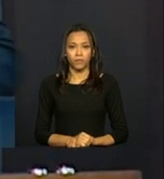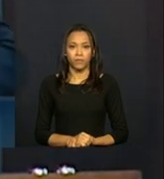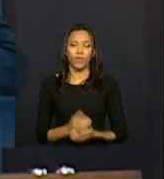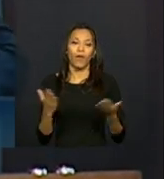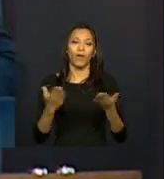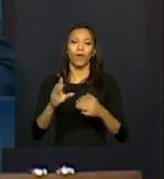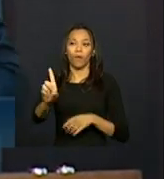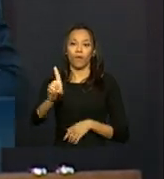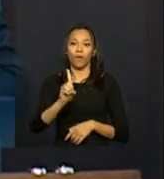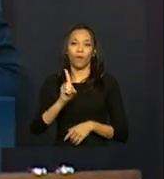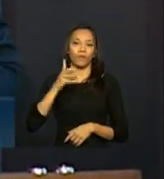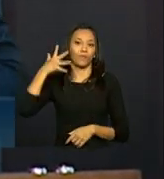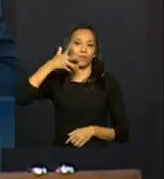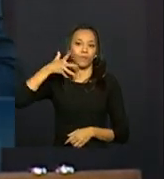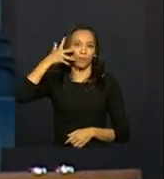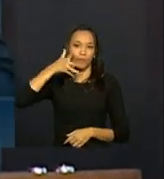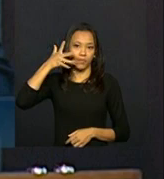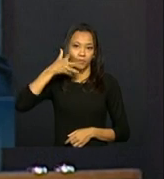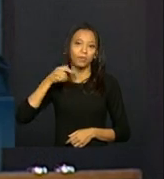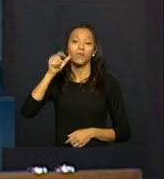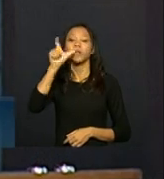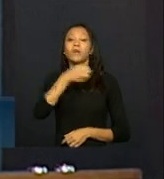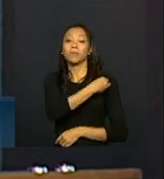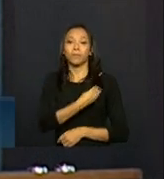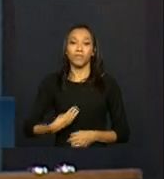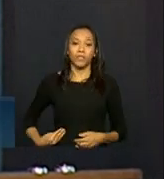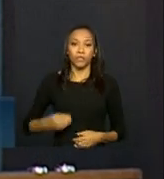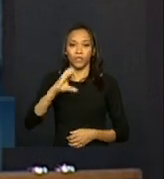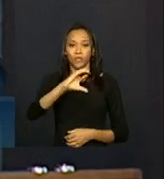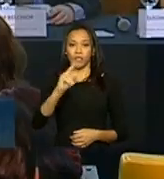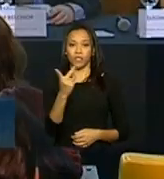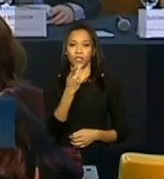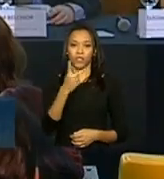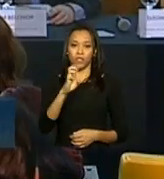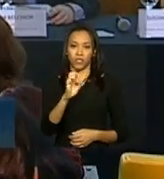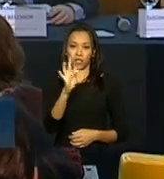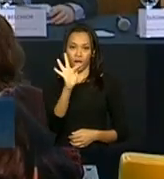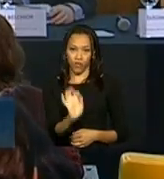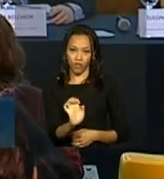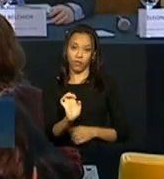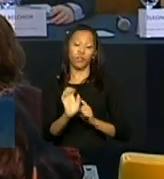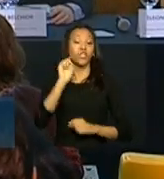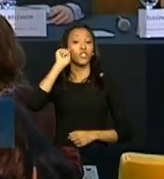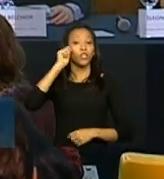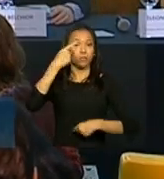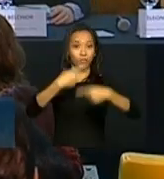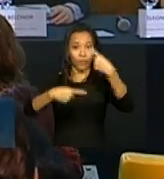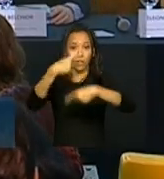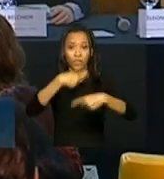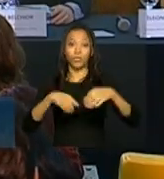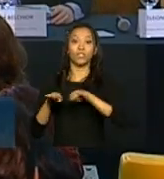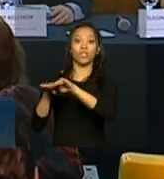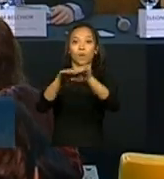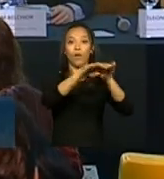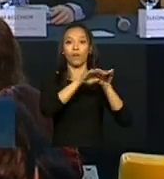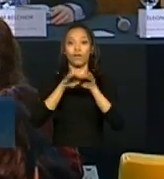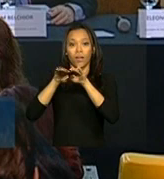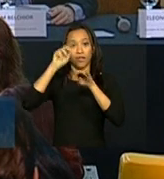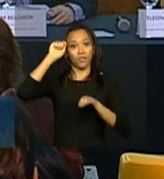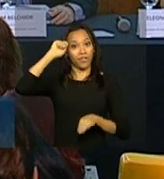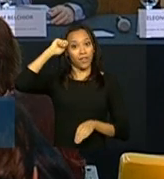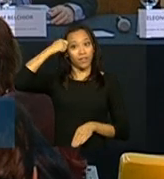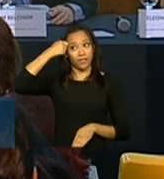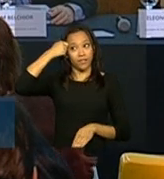Fará uso da palavra neste momento a Sua Excelência ministra chefe da Secretaria de Políticas de Promoção da Igualdade Racial, Luía Bairros.